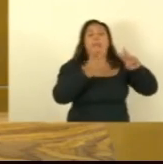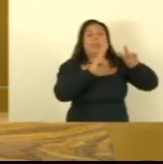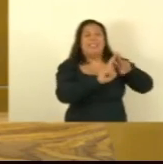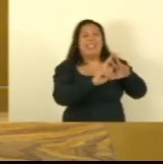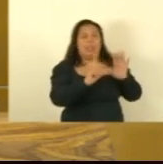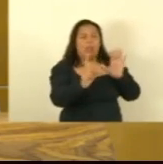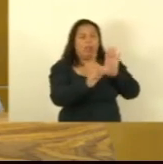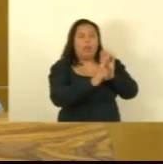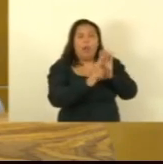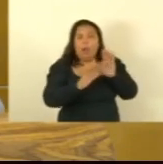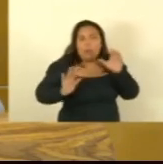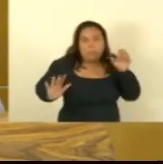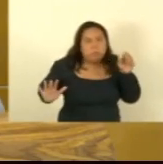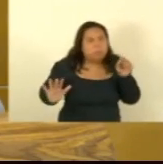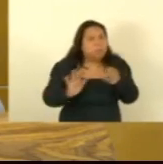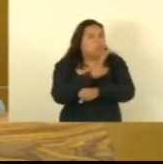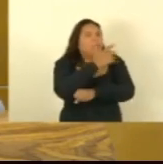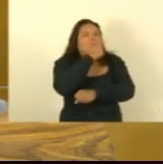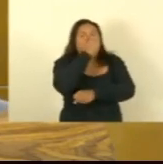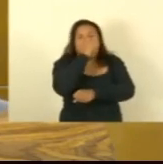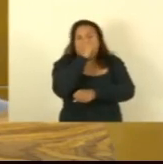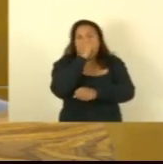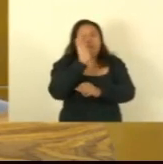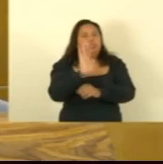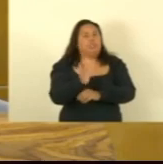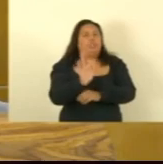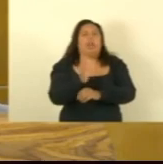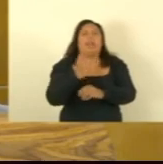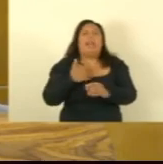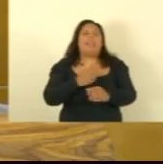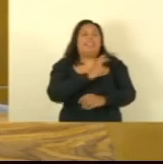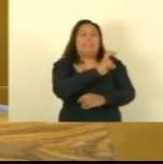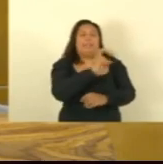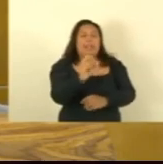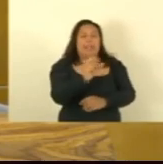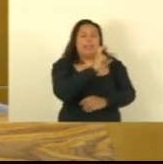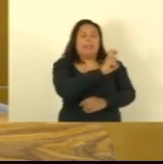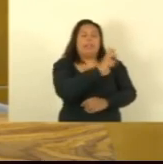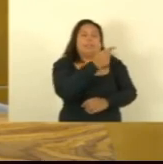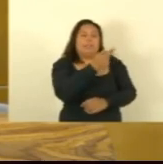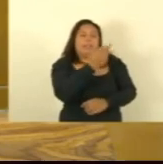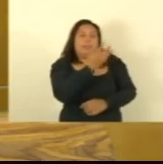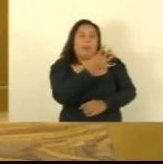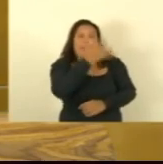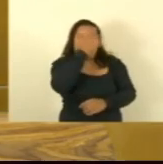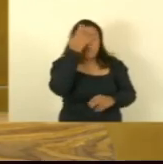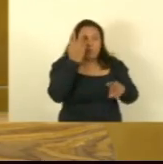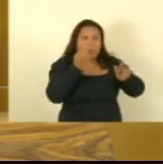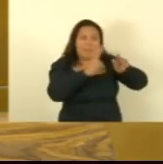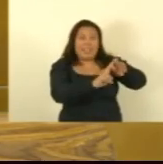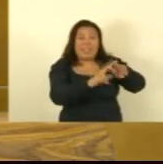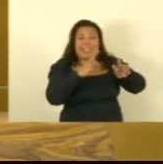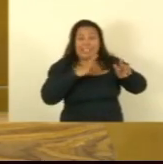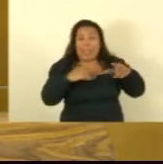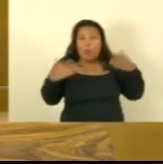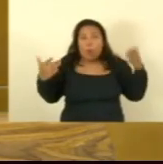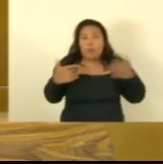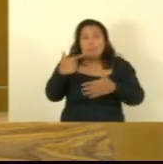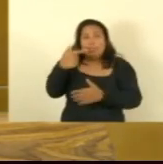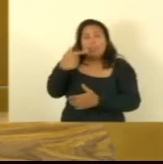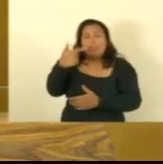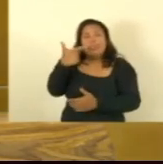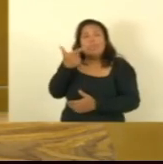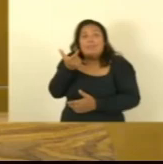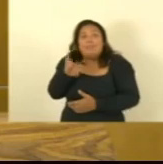com a superlotação. A capacidade dela é para 574 presos, nós estamos lá hoje com 720